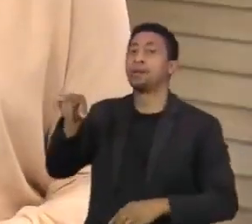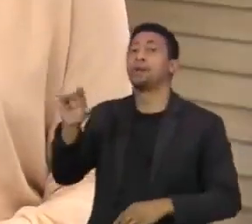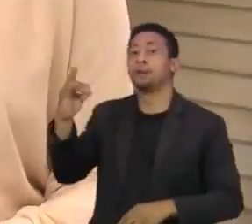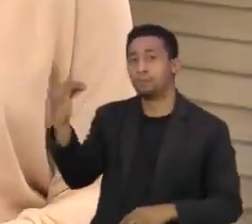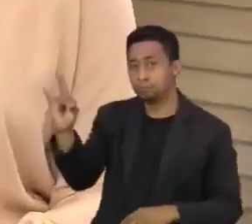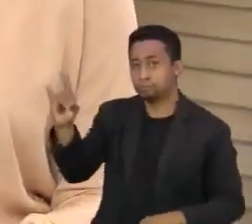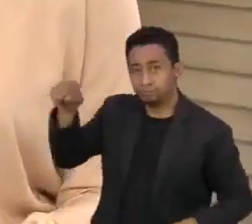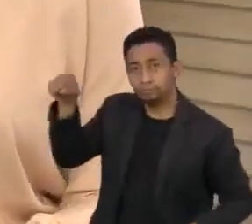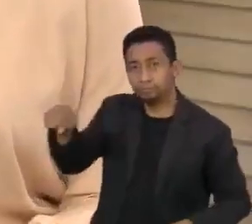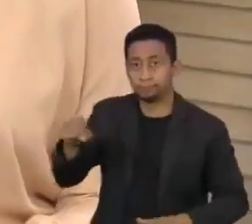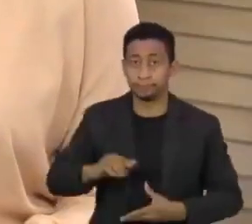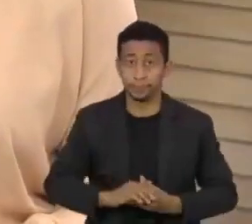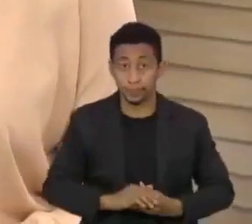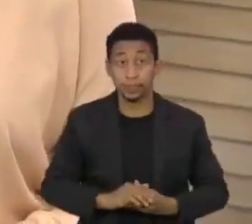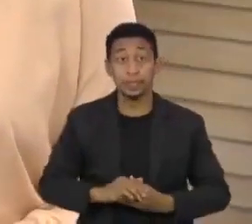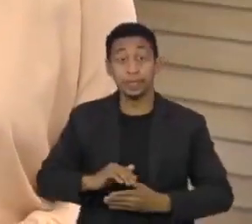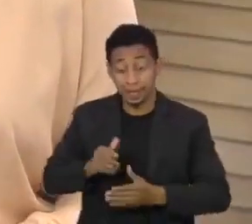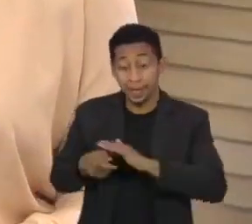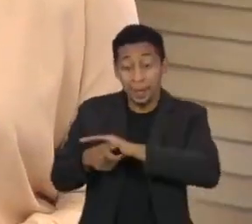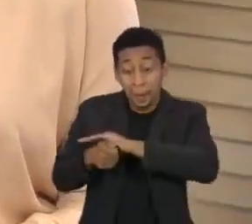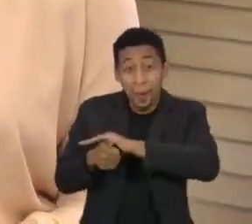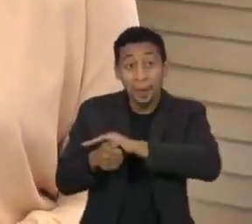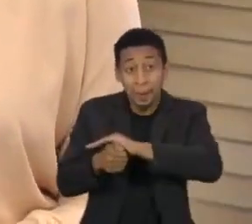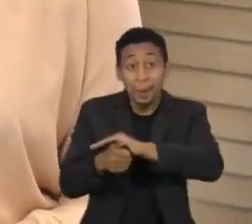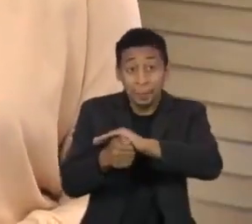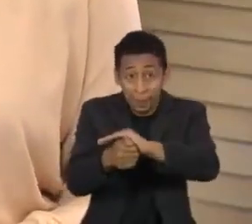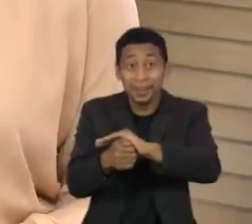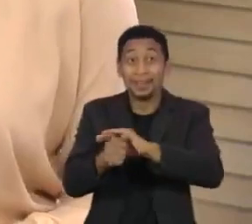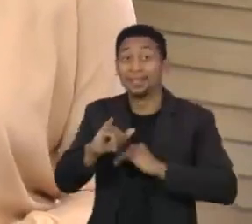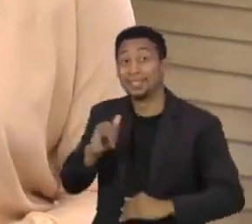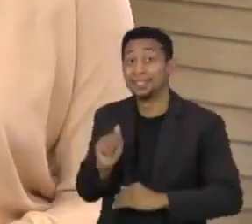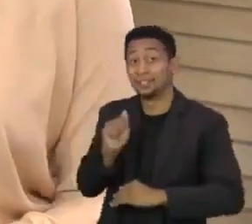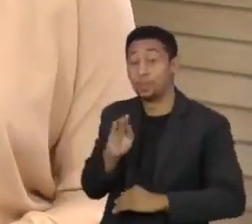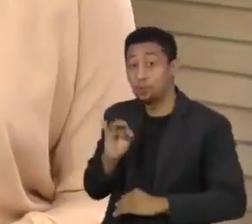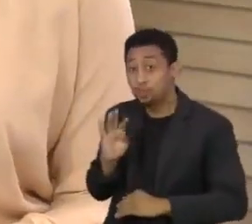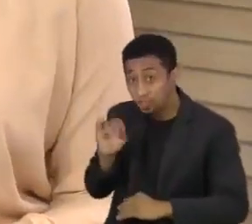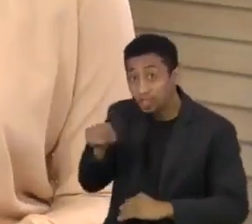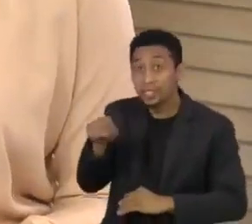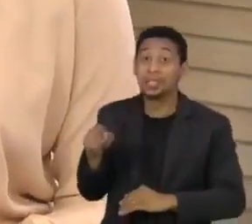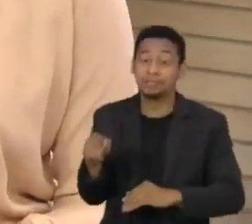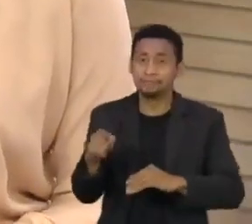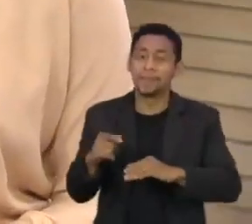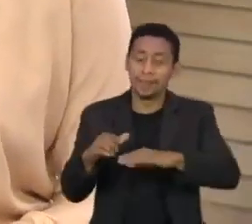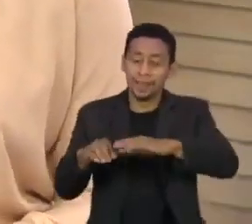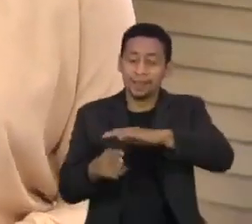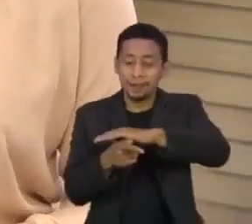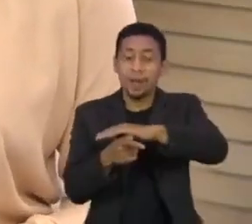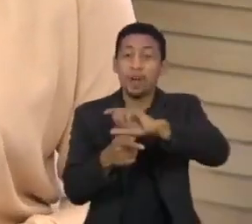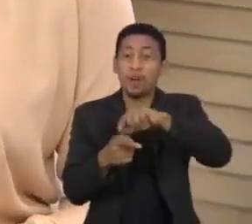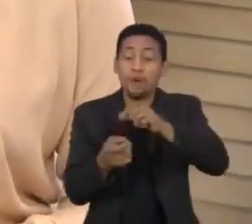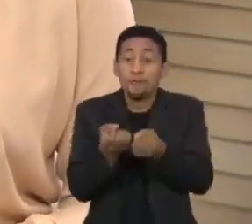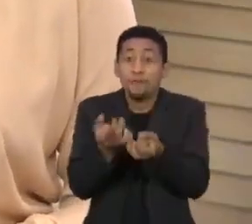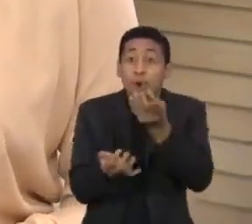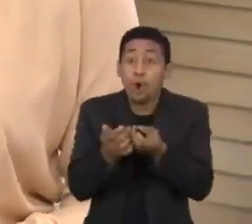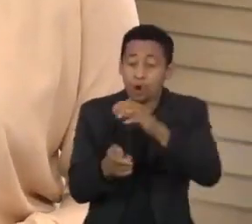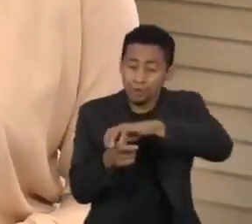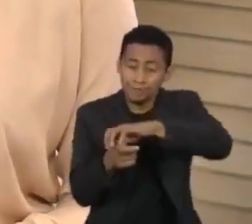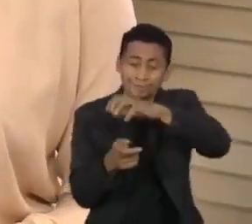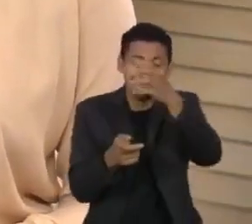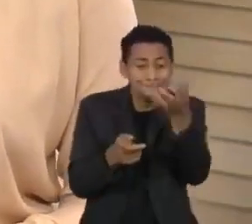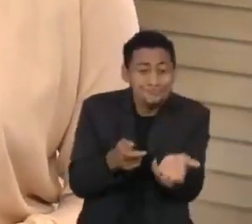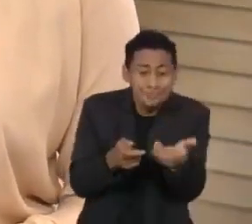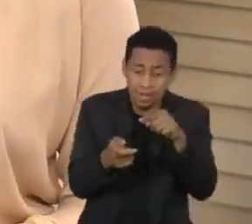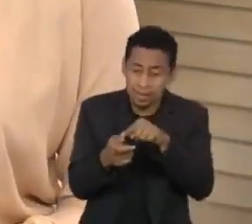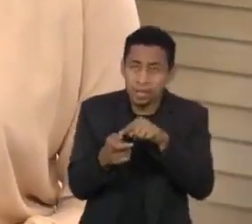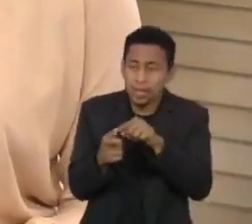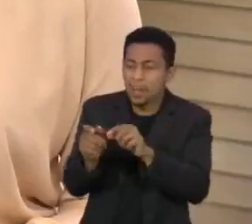A Jabuti Fred ganhou a primeira prótese de casco feita em impressora 3D no mundo. A criação é de um